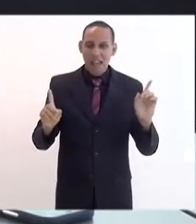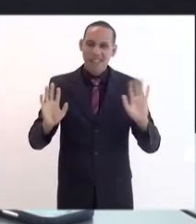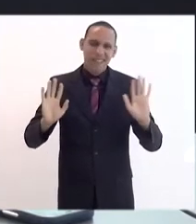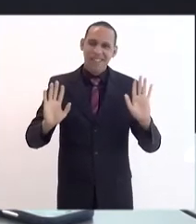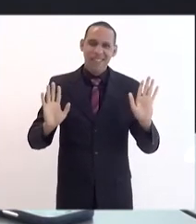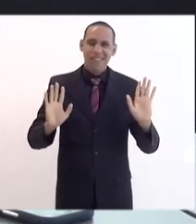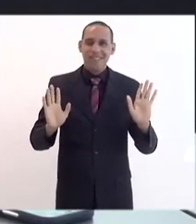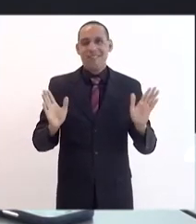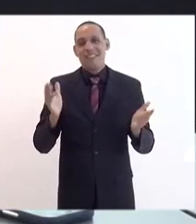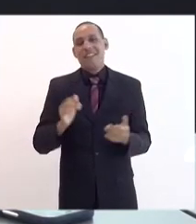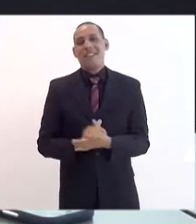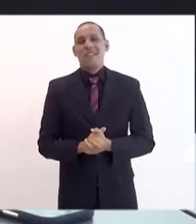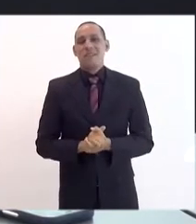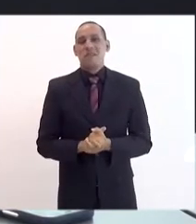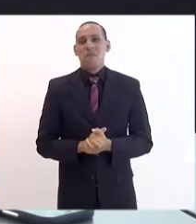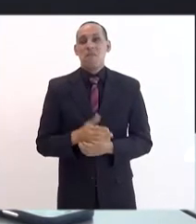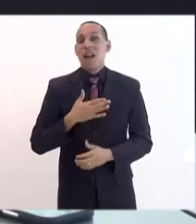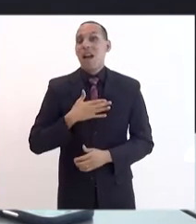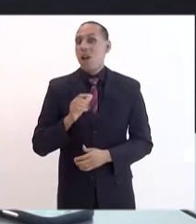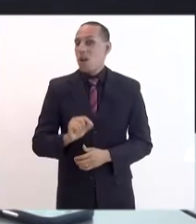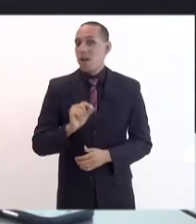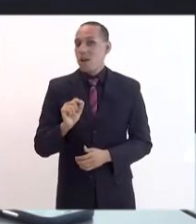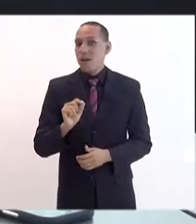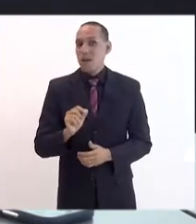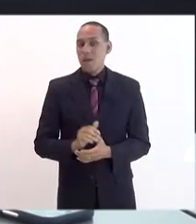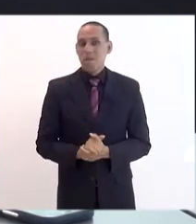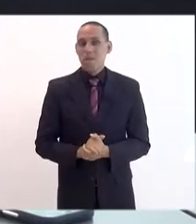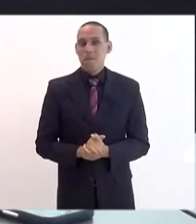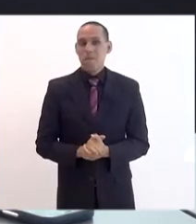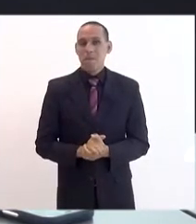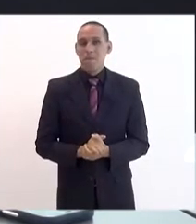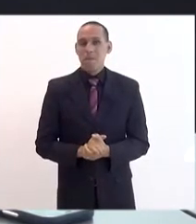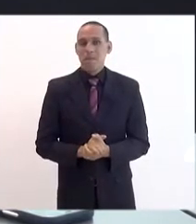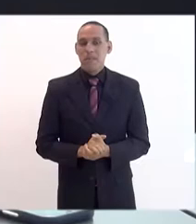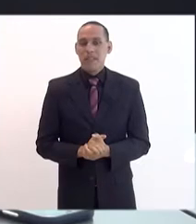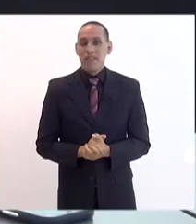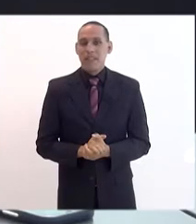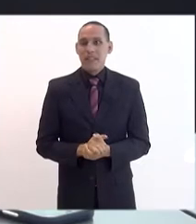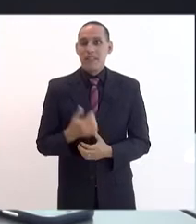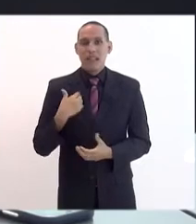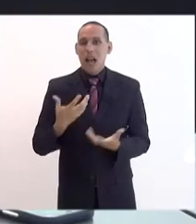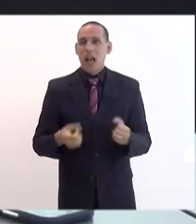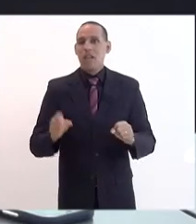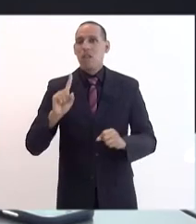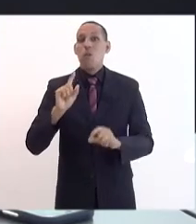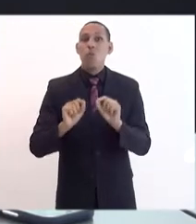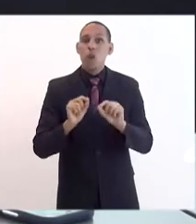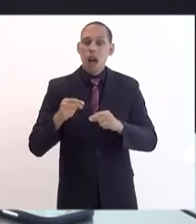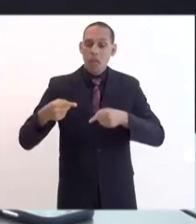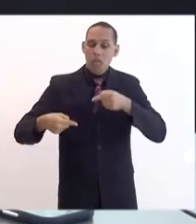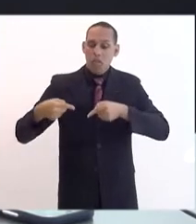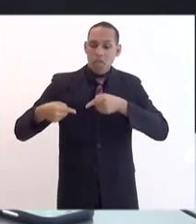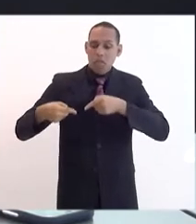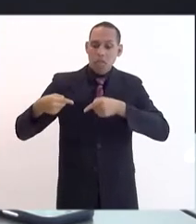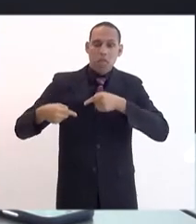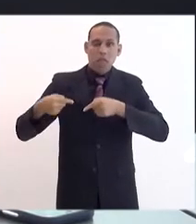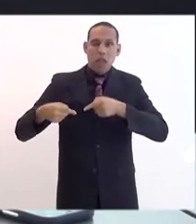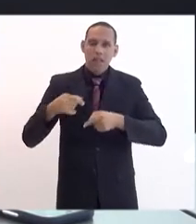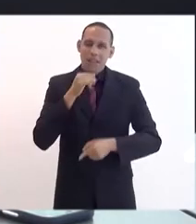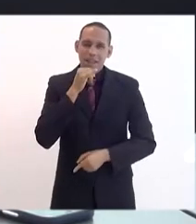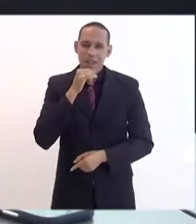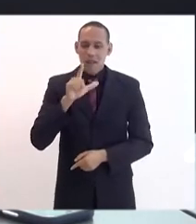Porque, para mim, é inadmissível que discutir